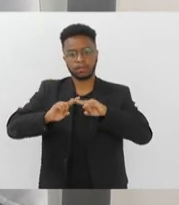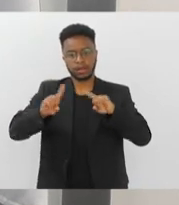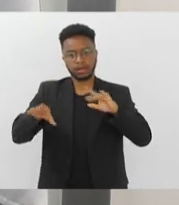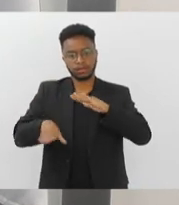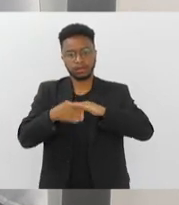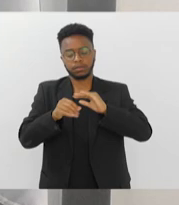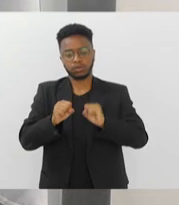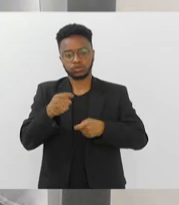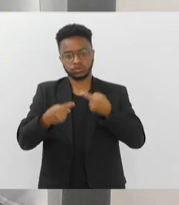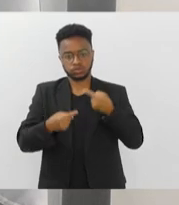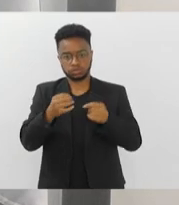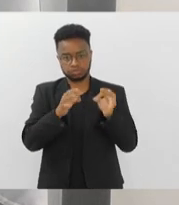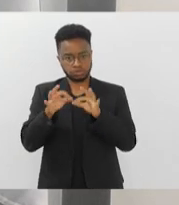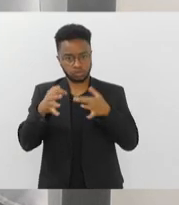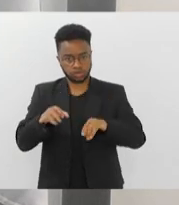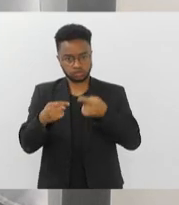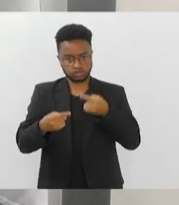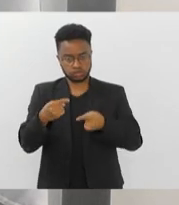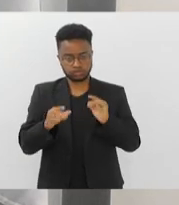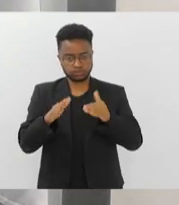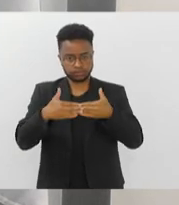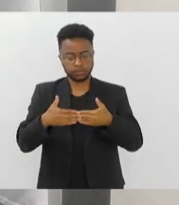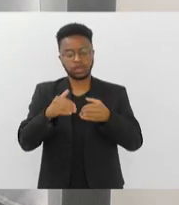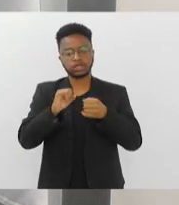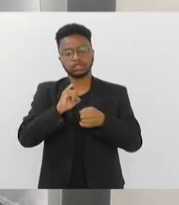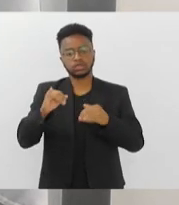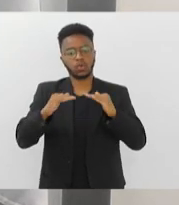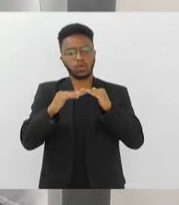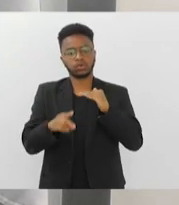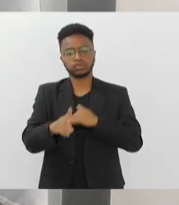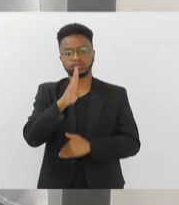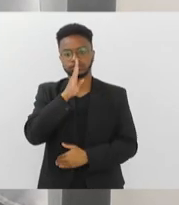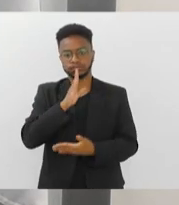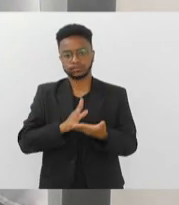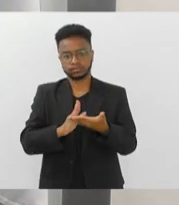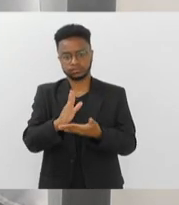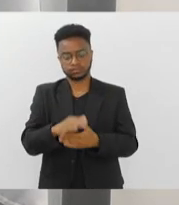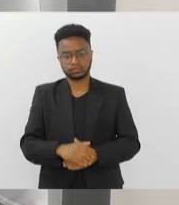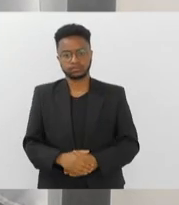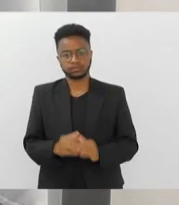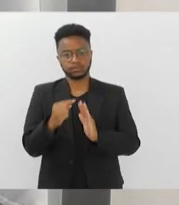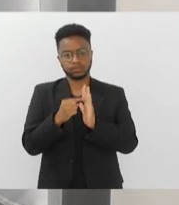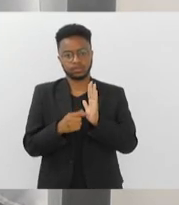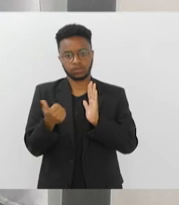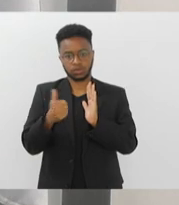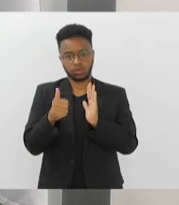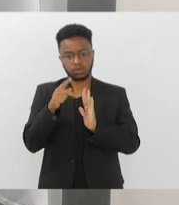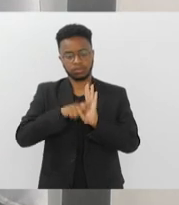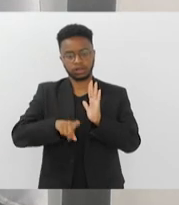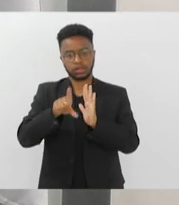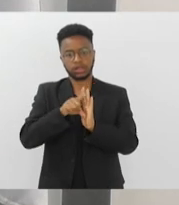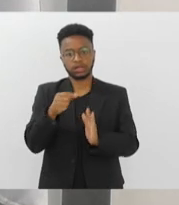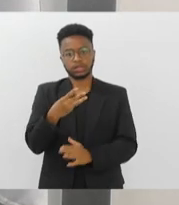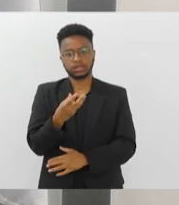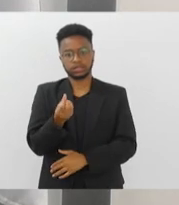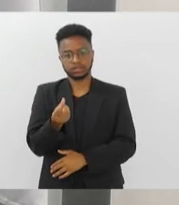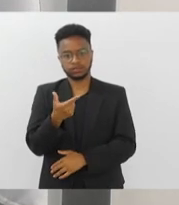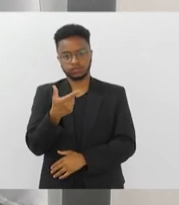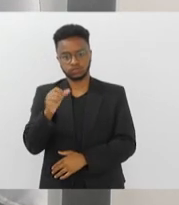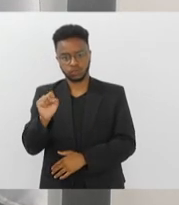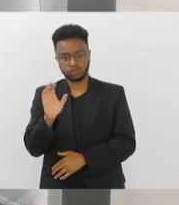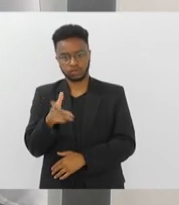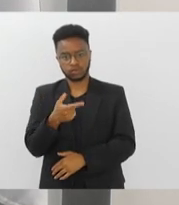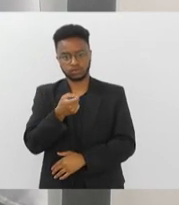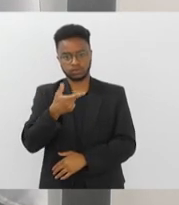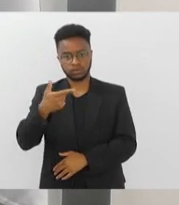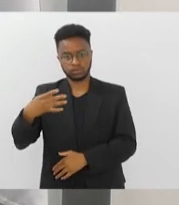quem queira discutir, encerrada a discussão. Em votação, senhores que aprovam, permaneçam como estão. Aprovado. 11 da pauta, projeto de lei 3628 de 24, de